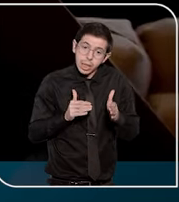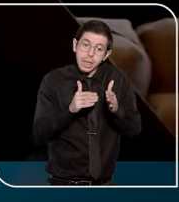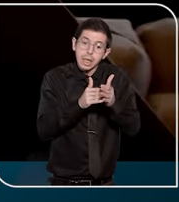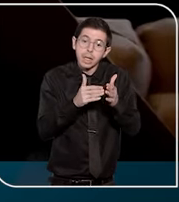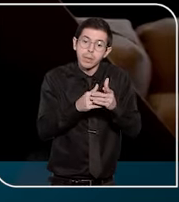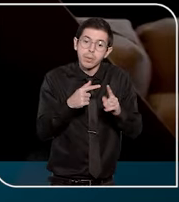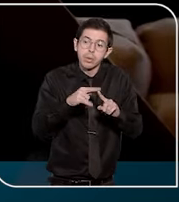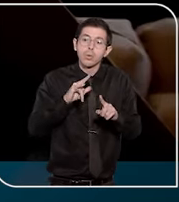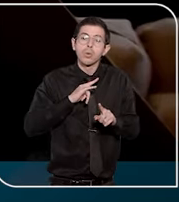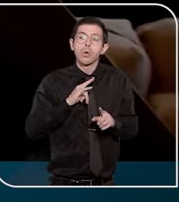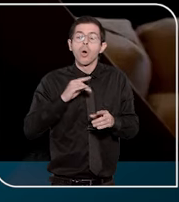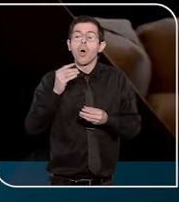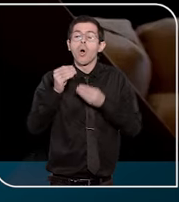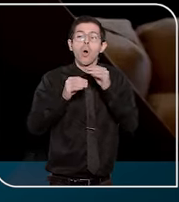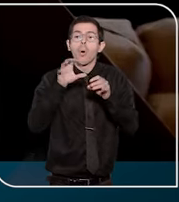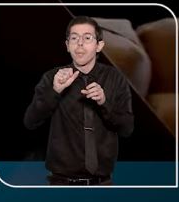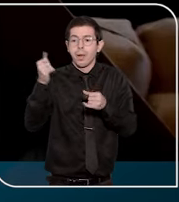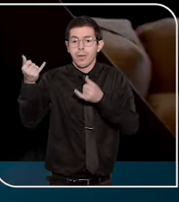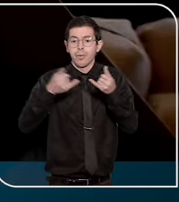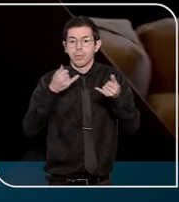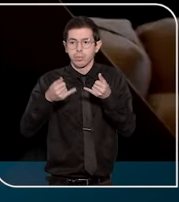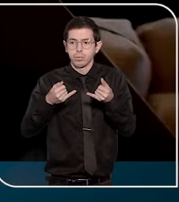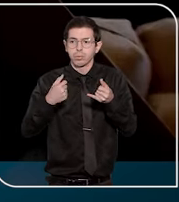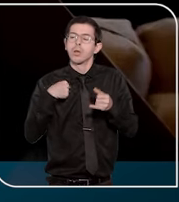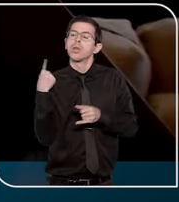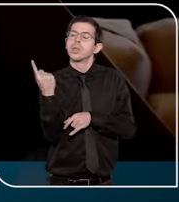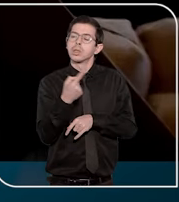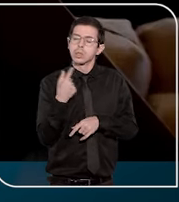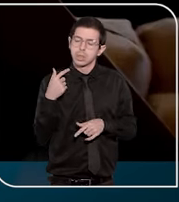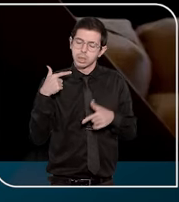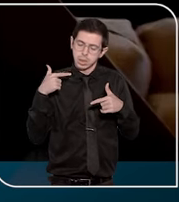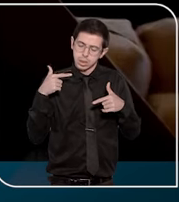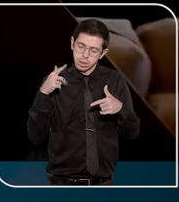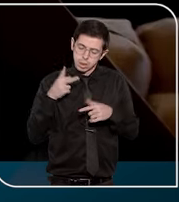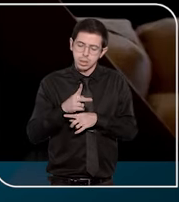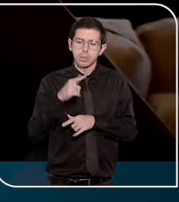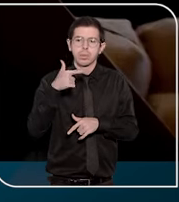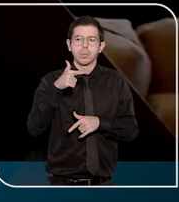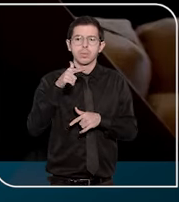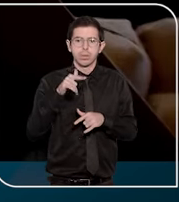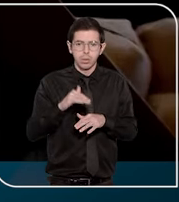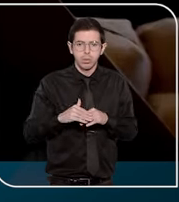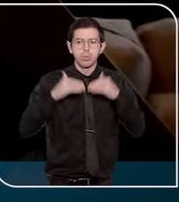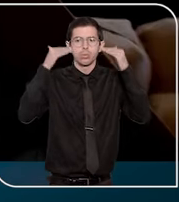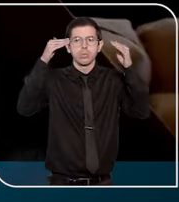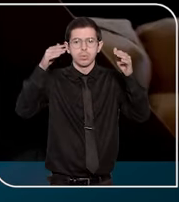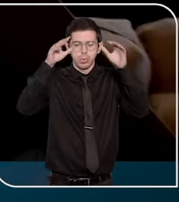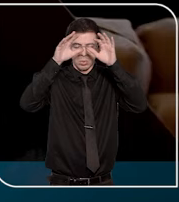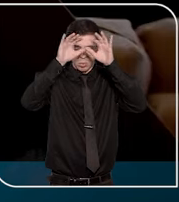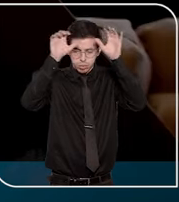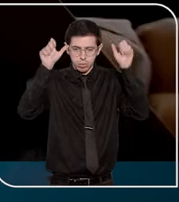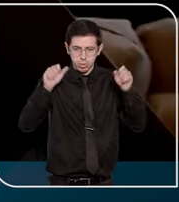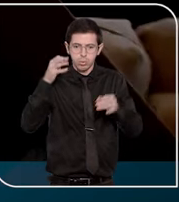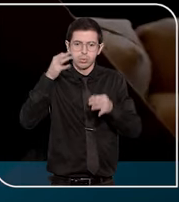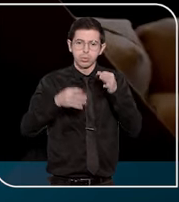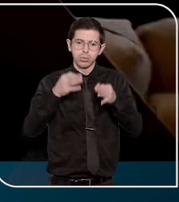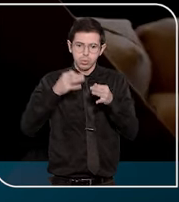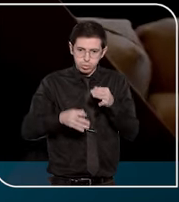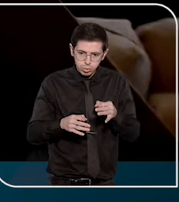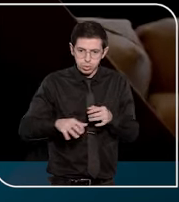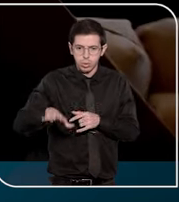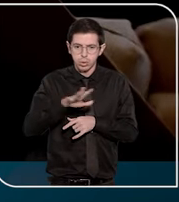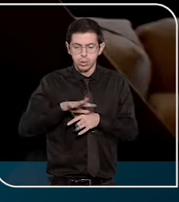extraímos eles. Estamos sempre trabalhando, o Superior Tribunal de Justiça tem setores de gestão e de uniformização focados